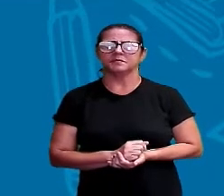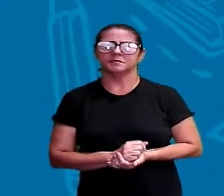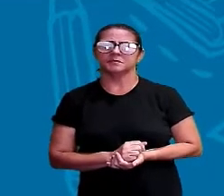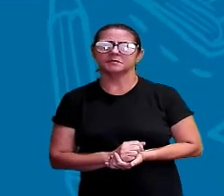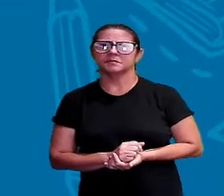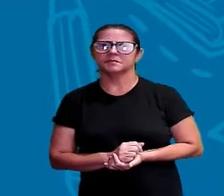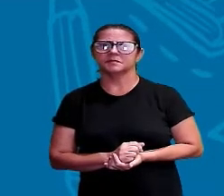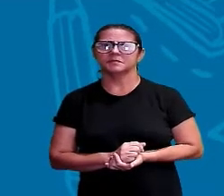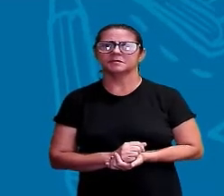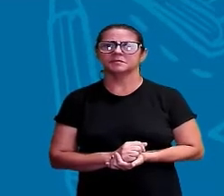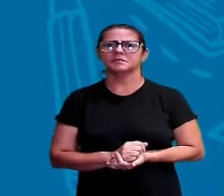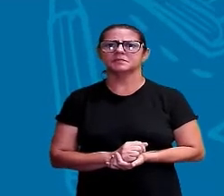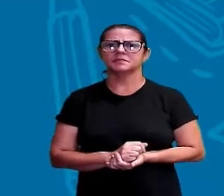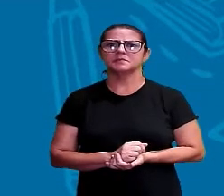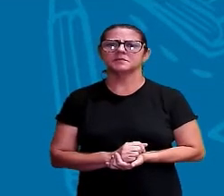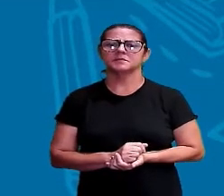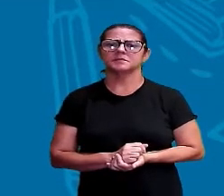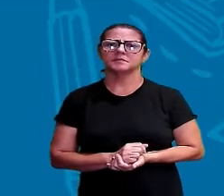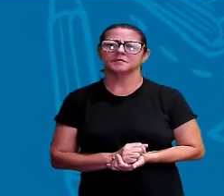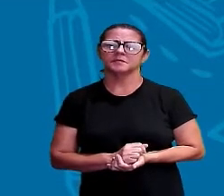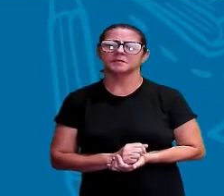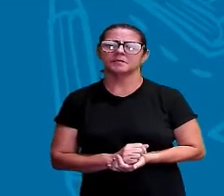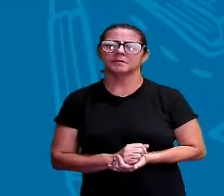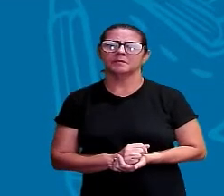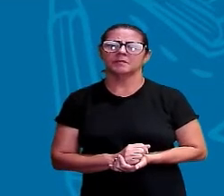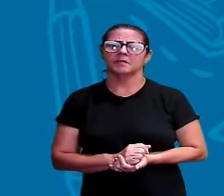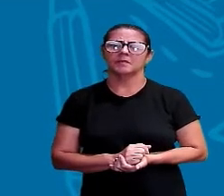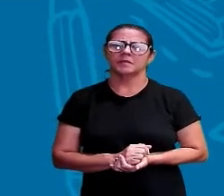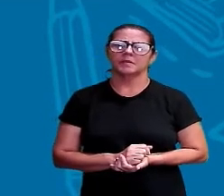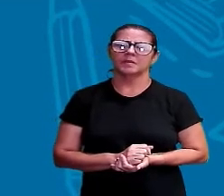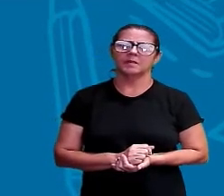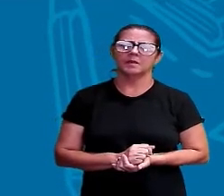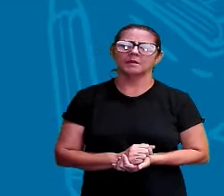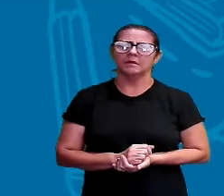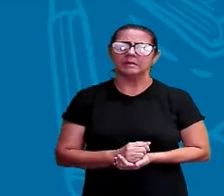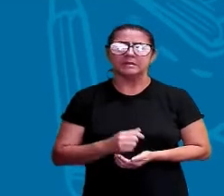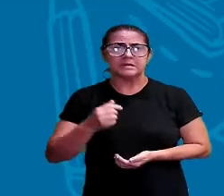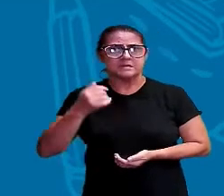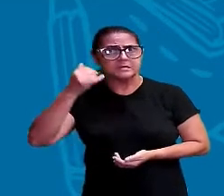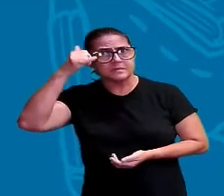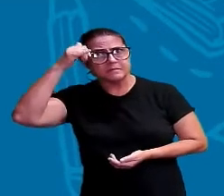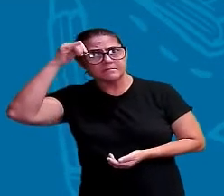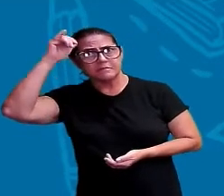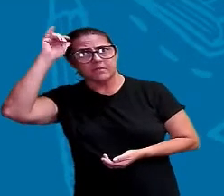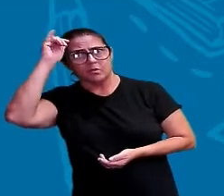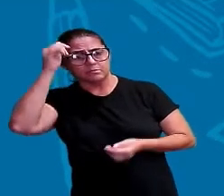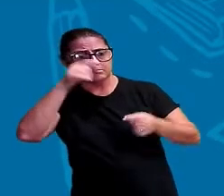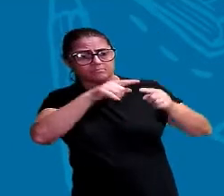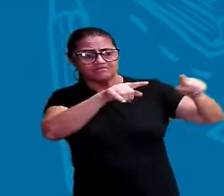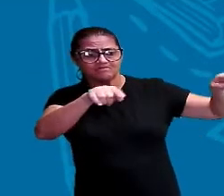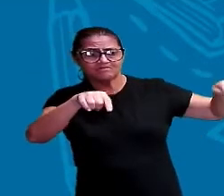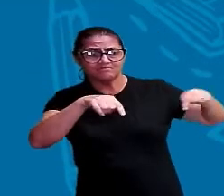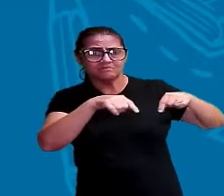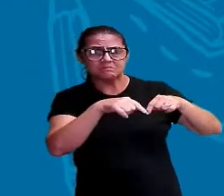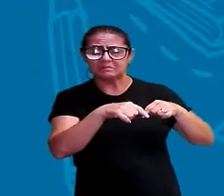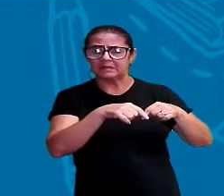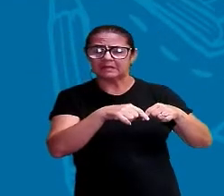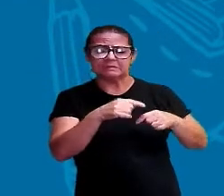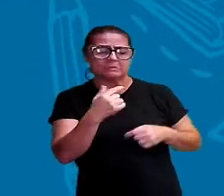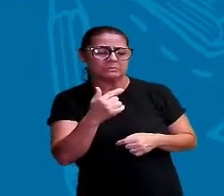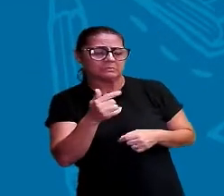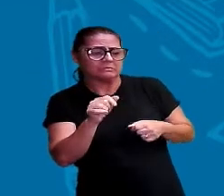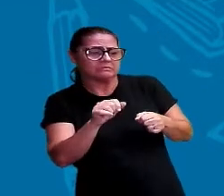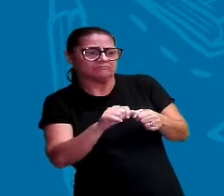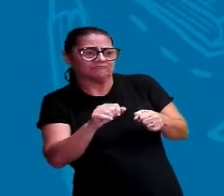pen, he had nothing else to do. Então, sem gado no curral, ele não tinha mais o que fazer. A palavra pen